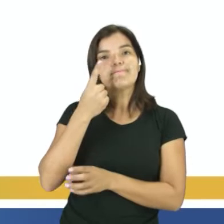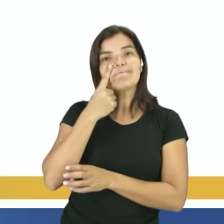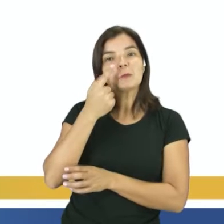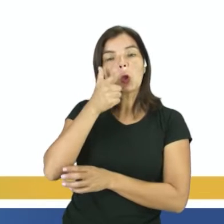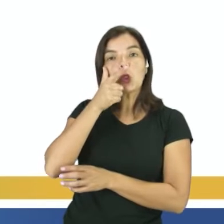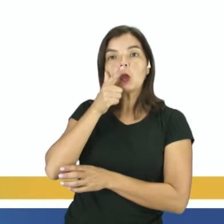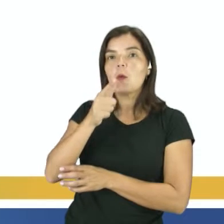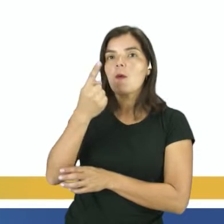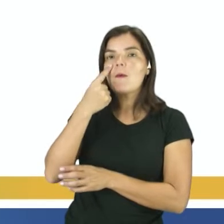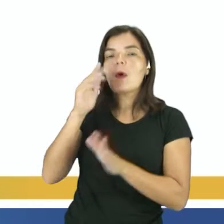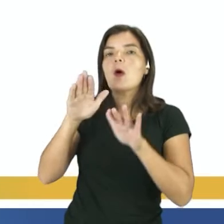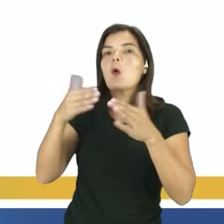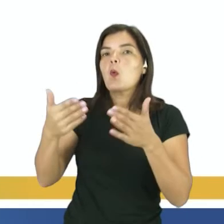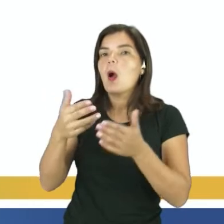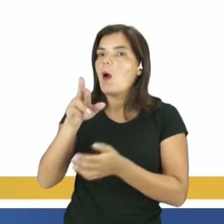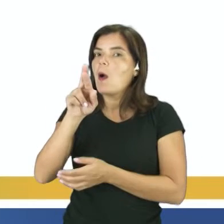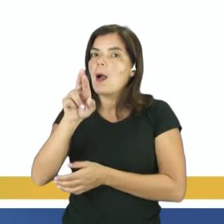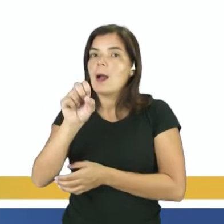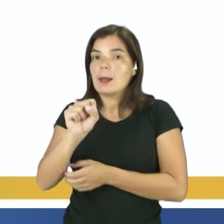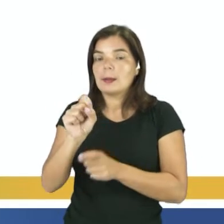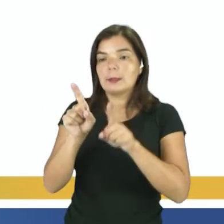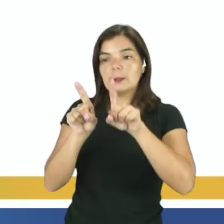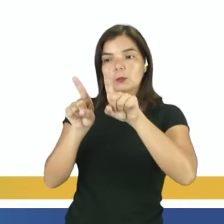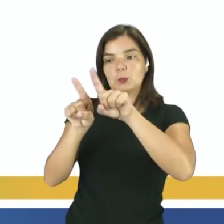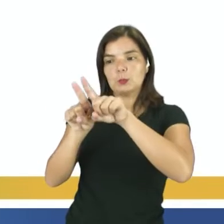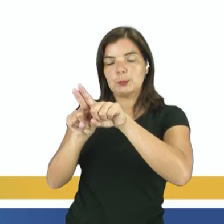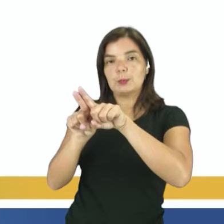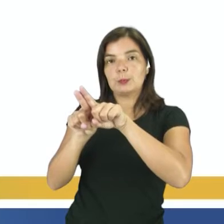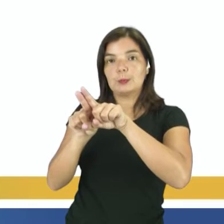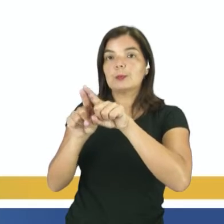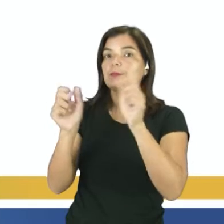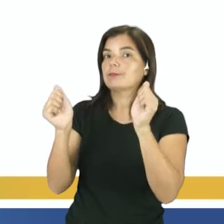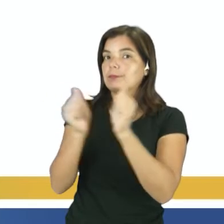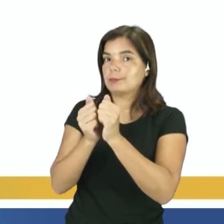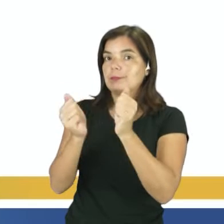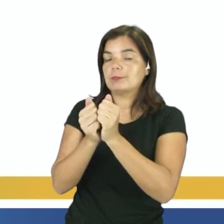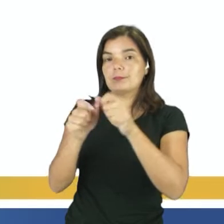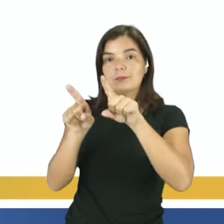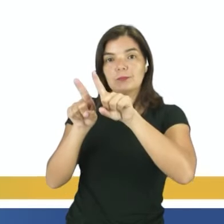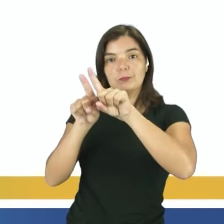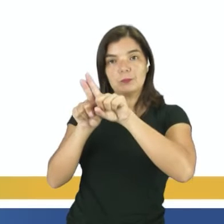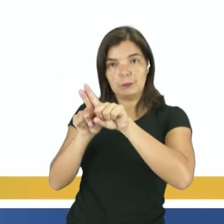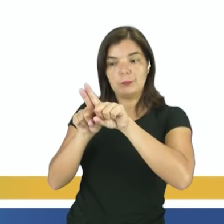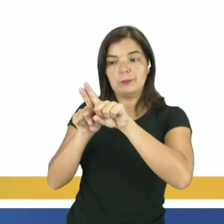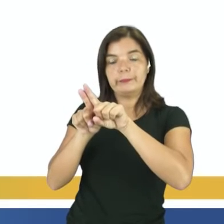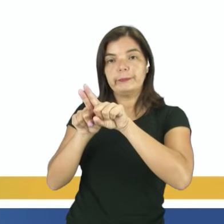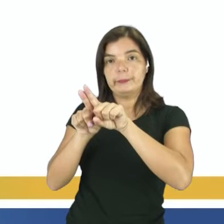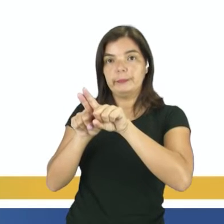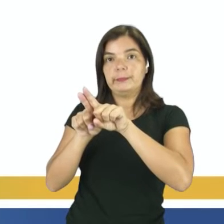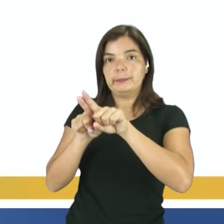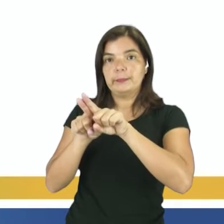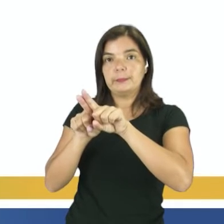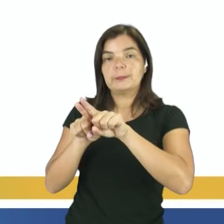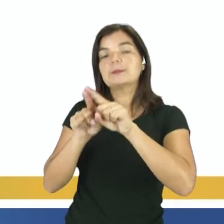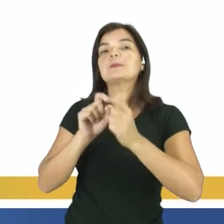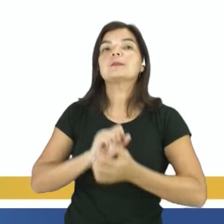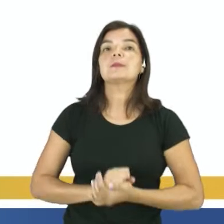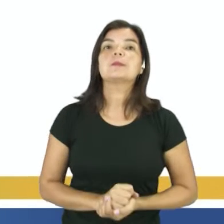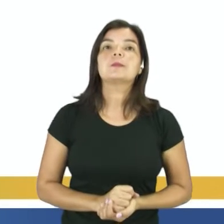Repare que eu não consigo dizer quem é a reta S e quem é a reta R, porque elas estão uma está em cima da outra, estão